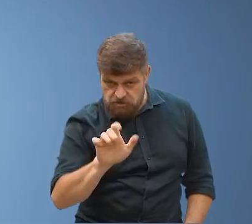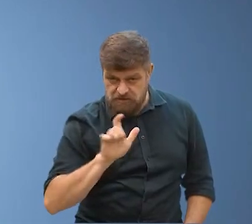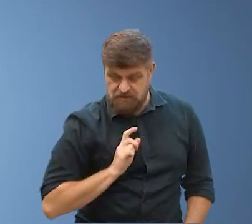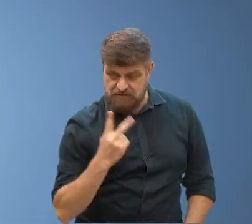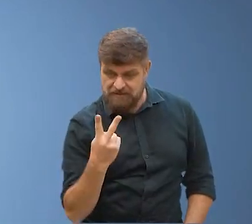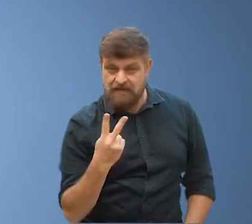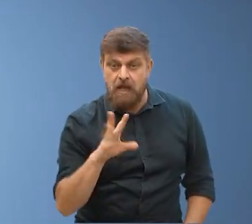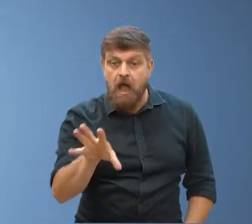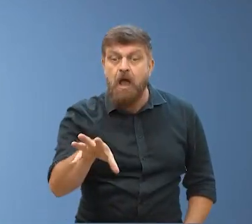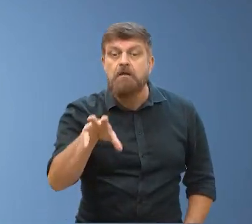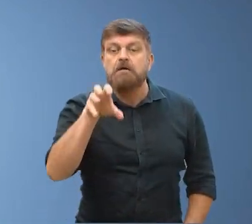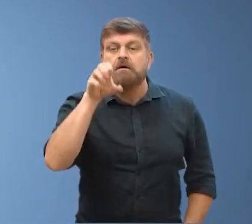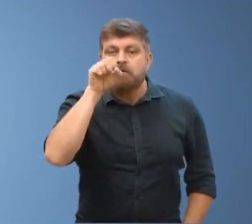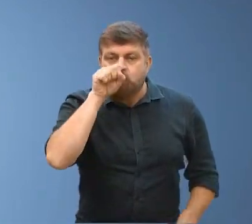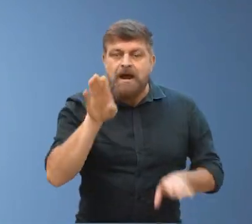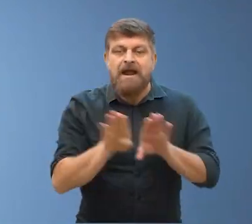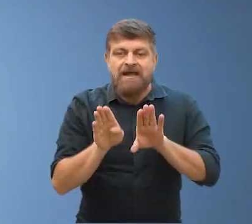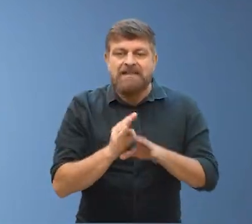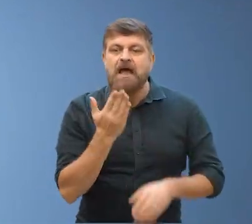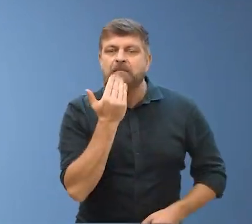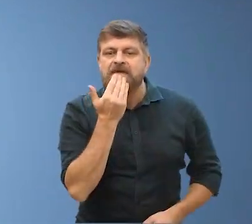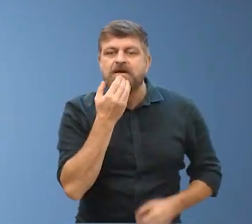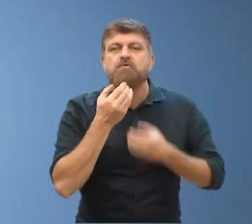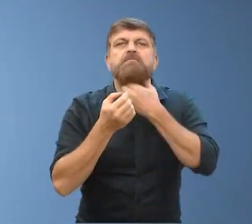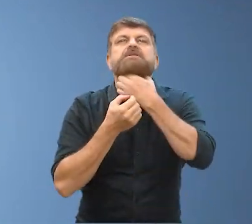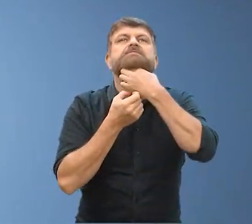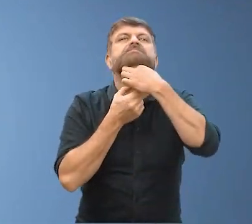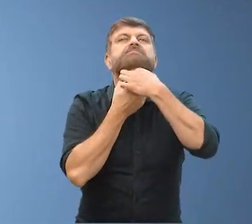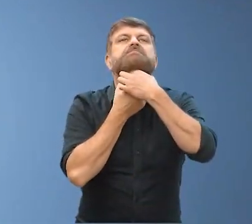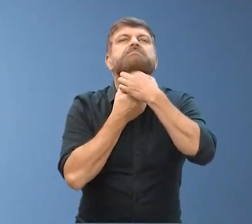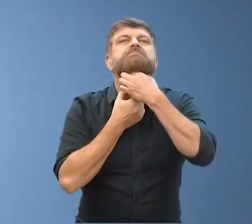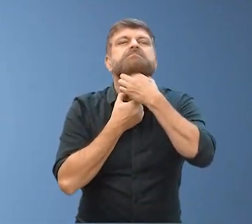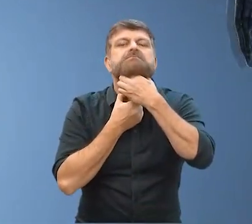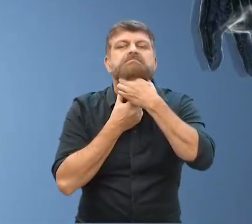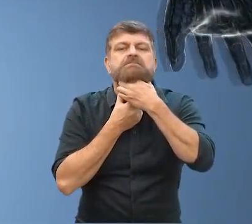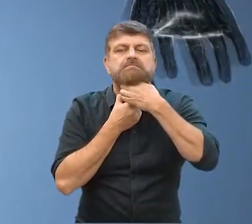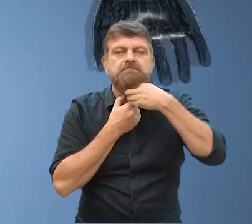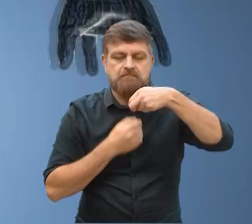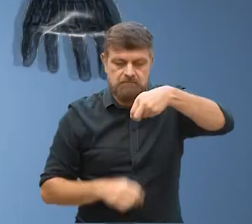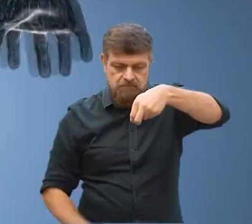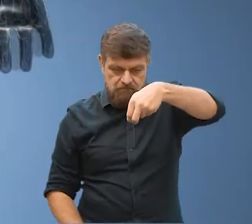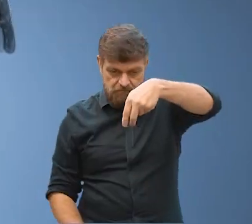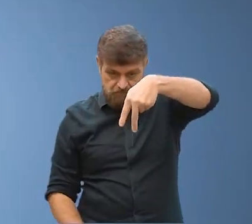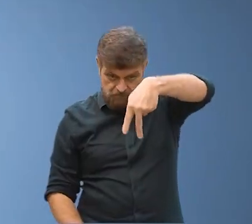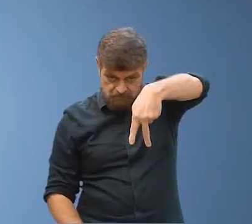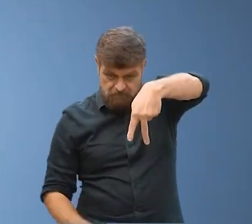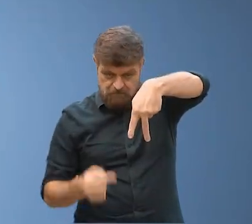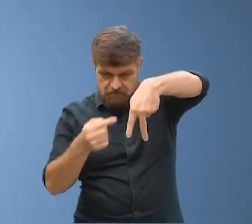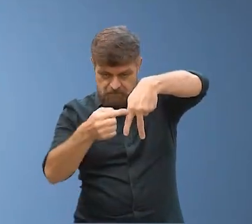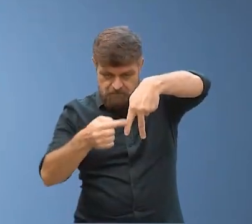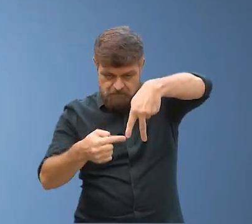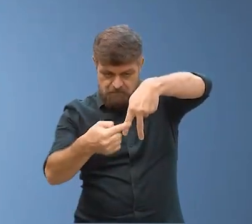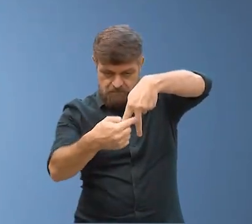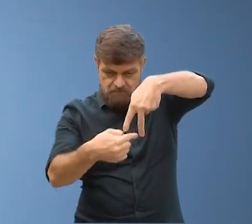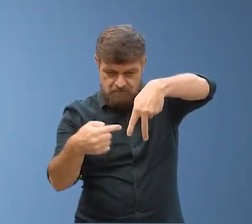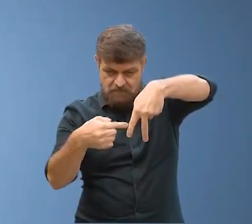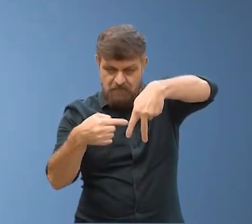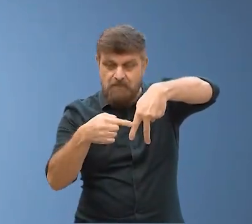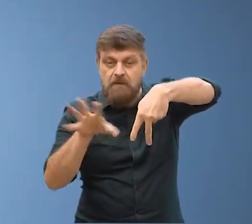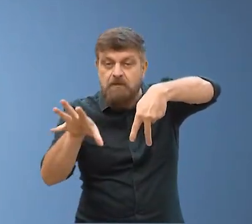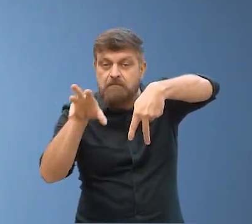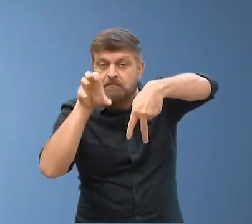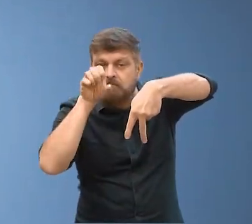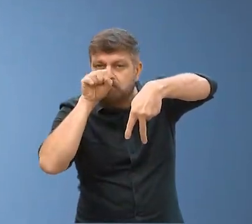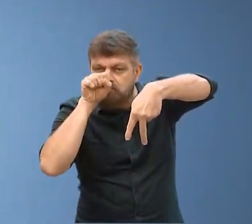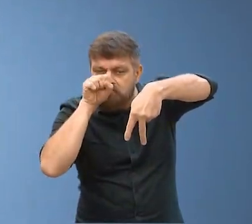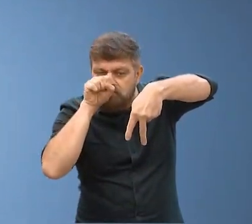onde passa ar e passa os nutrientes, porque ela depois abre uma passagem para a